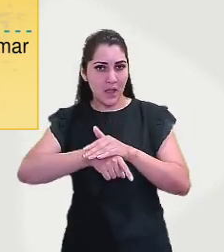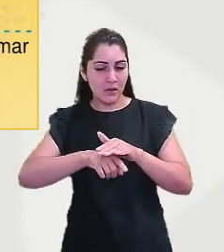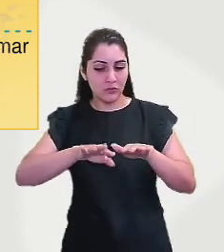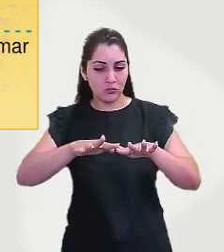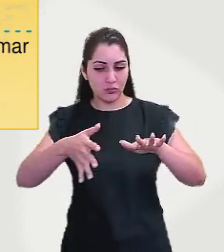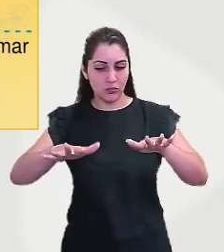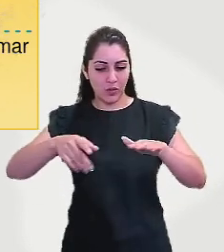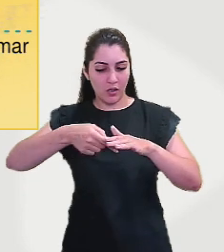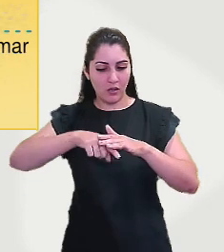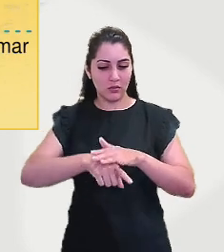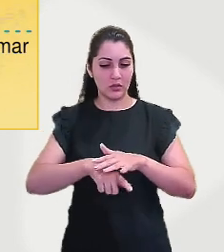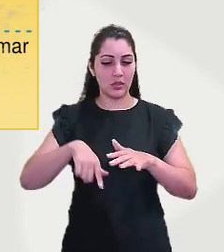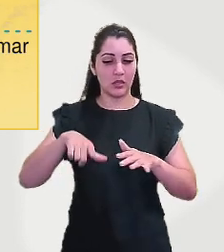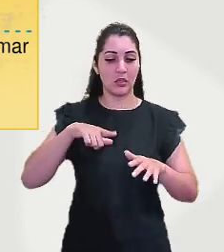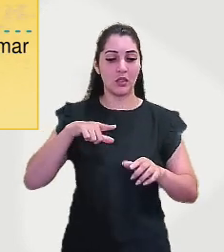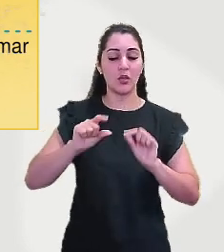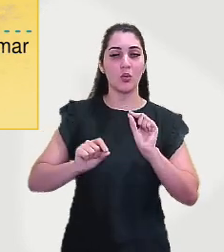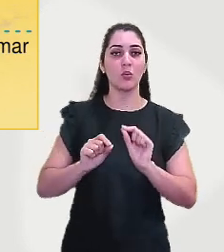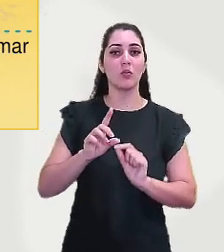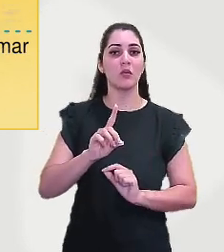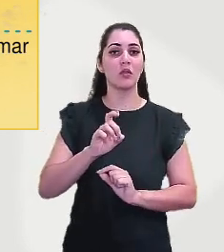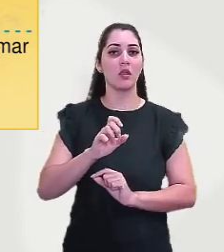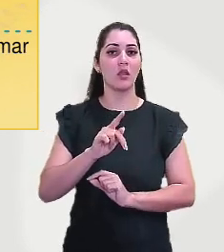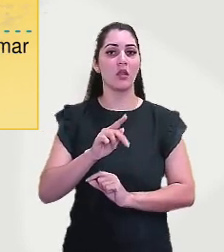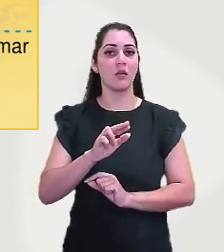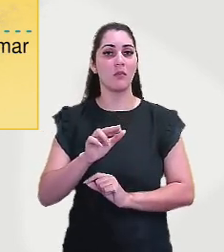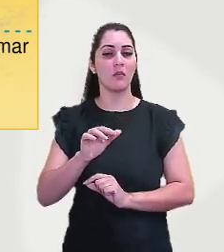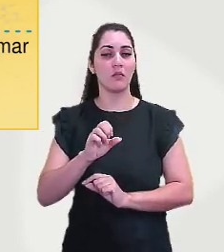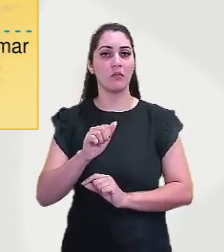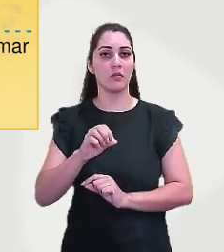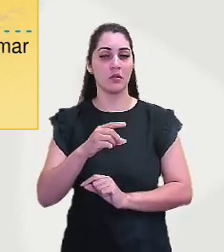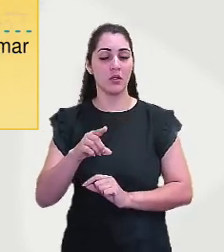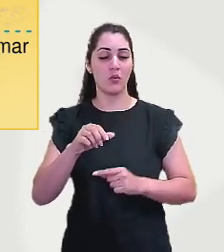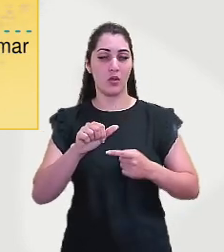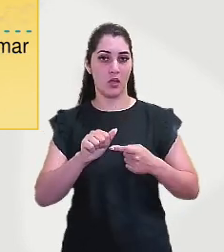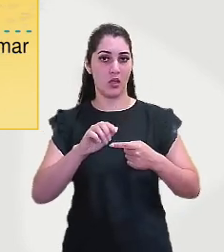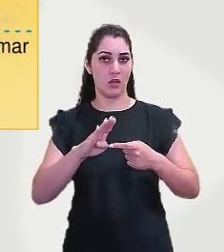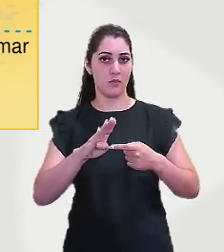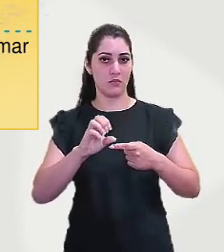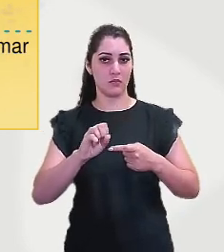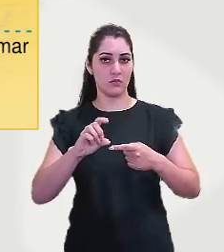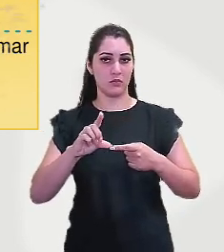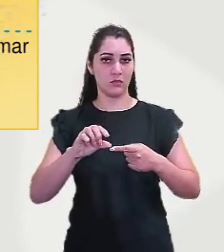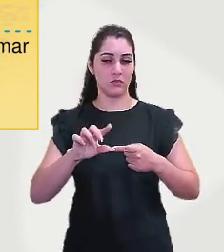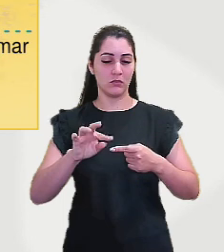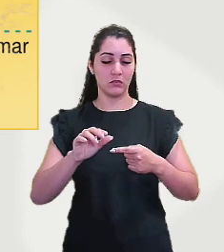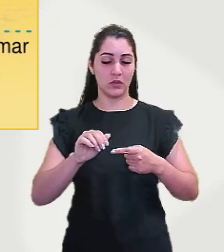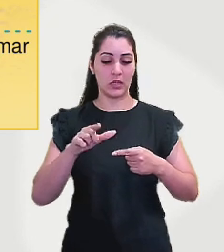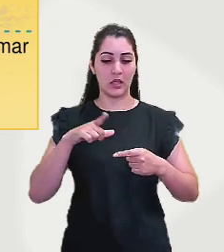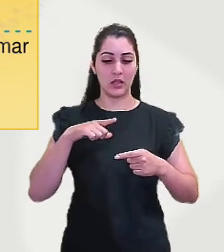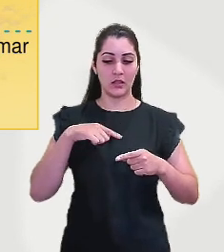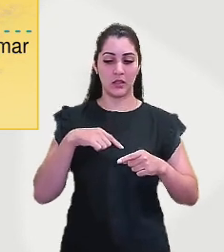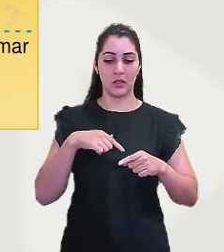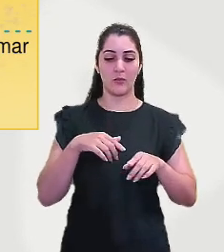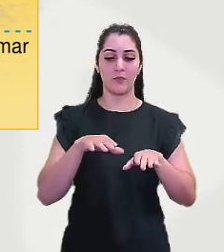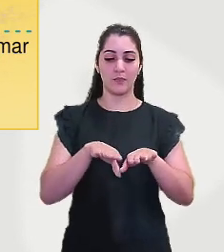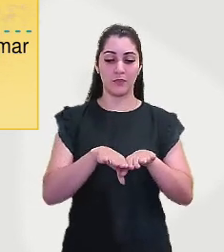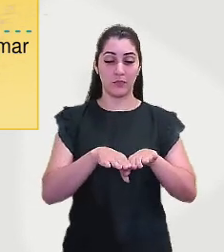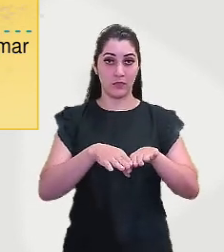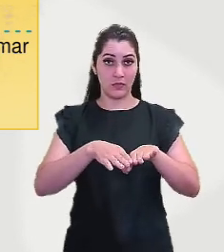chamada de depressão absoluta. E as depressões que estão acima do nível do mar, nós chamamos de